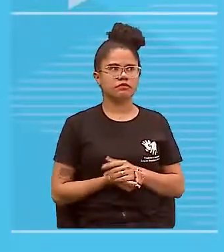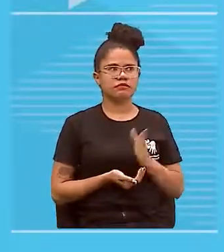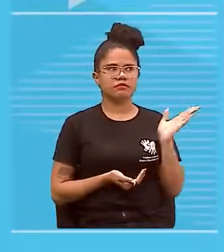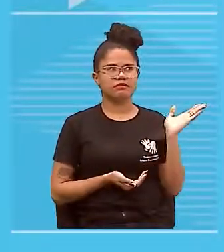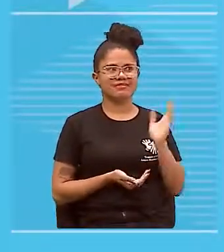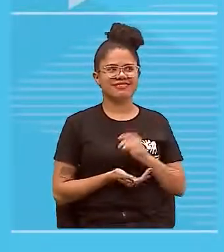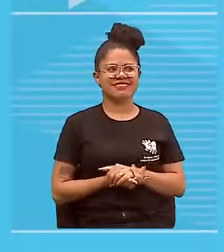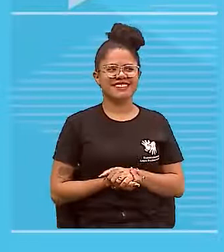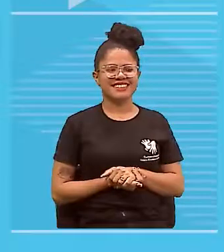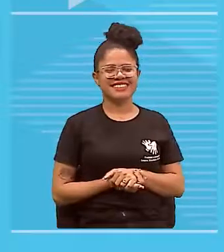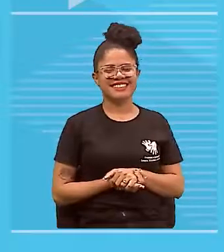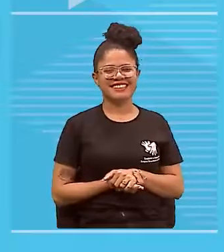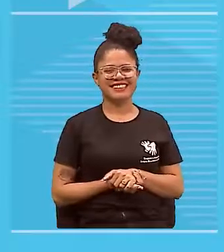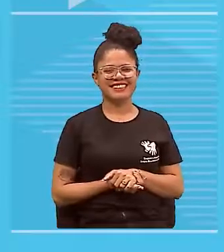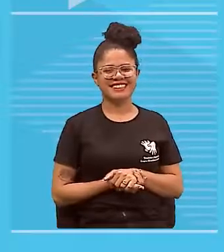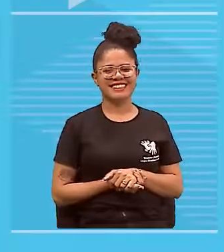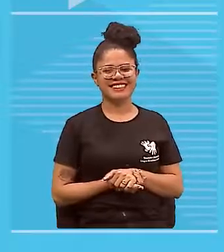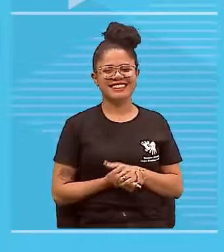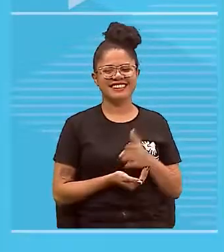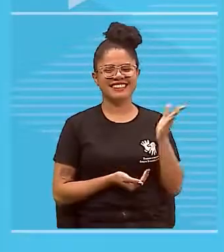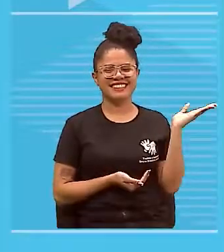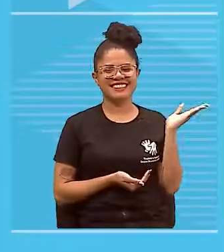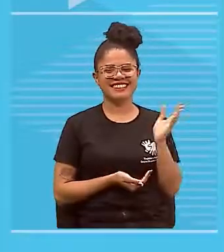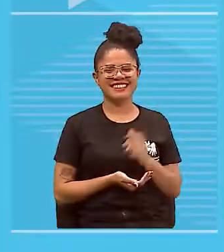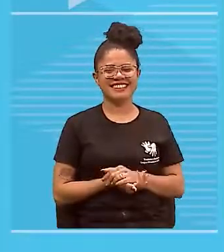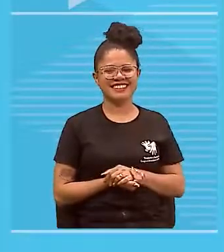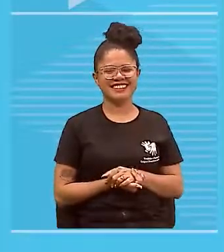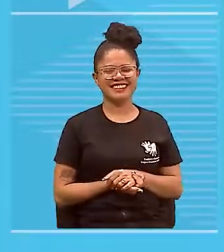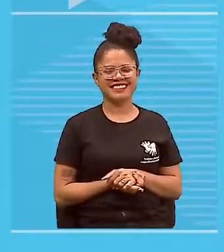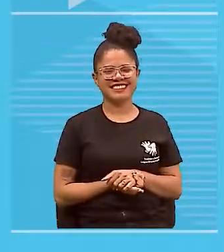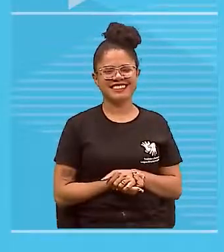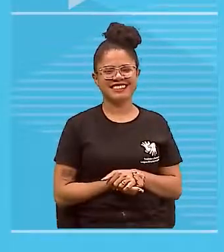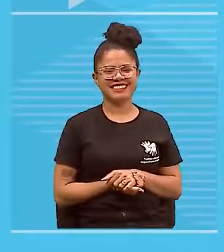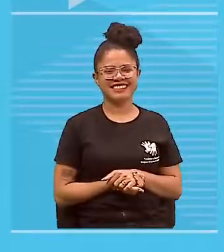próxima Olha aí